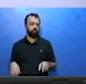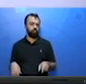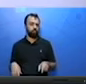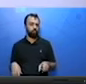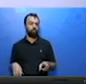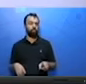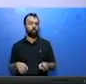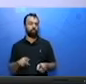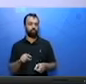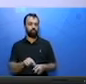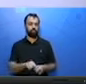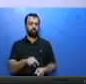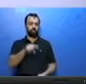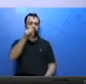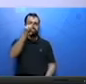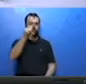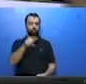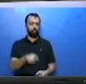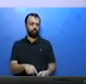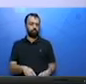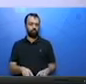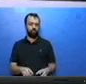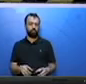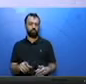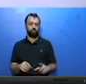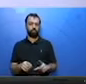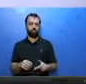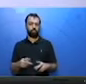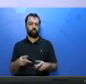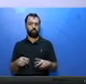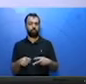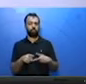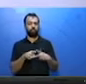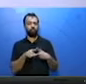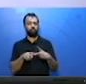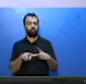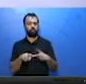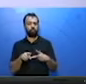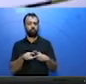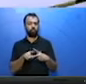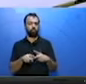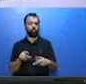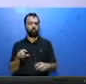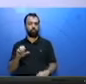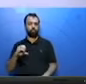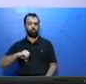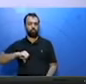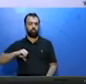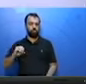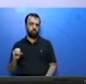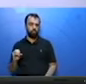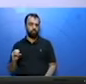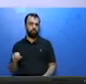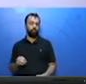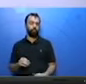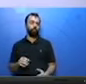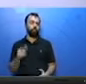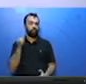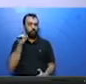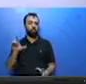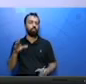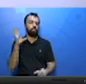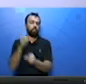e aqui eu sei que tem tudo ângulo reto, eu posso desenhar triângulos retângulos e calcular pelo Teorema de